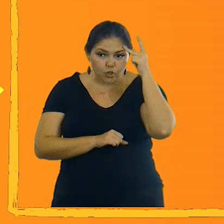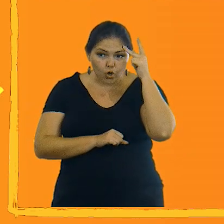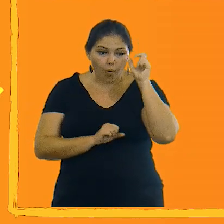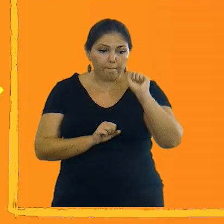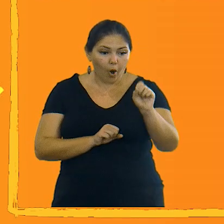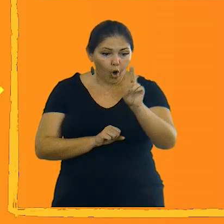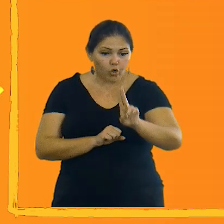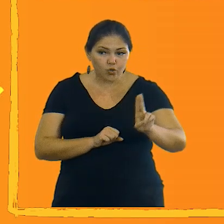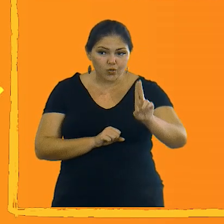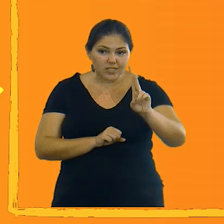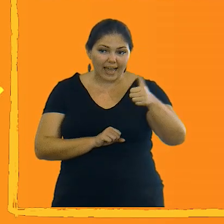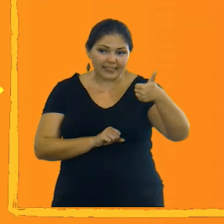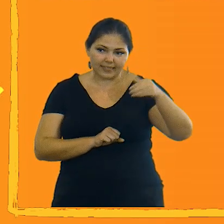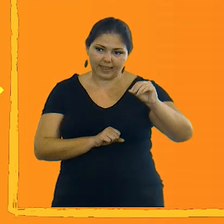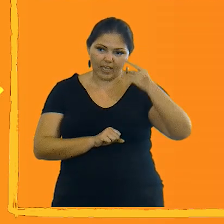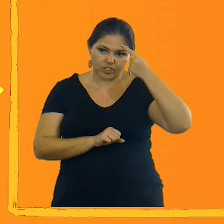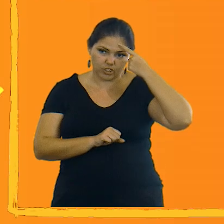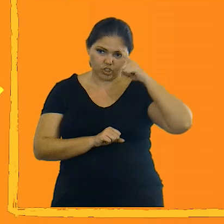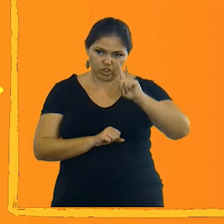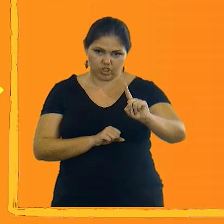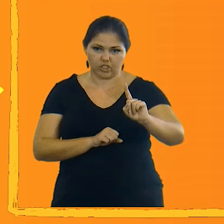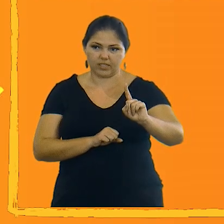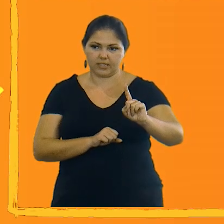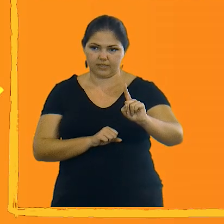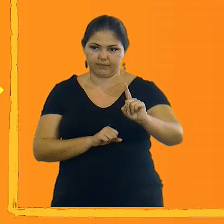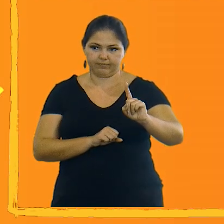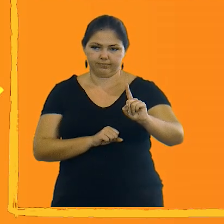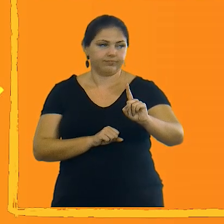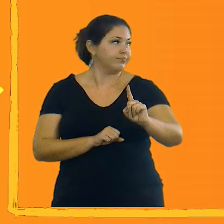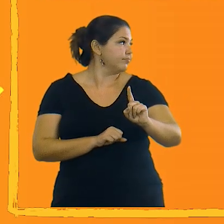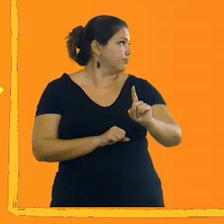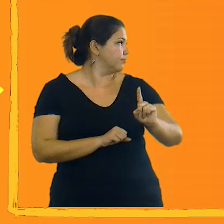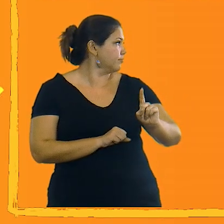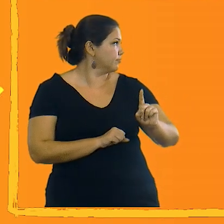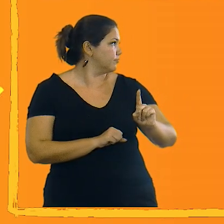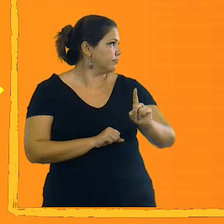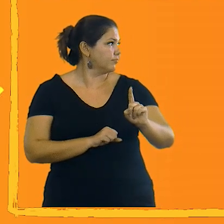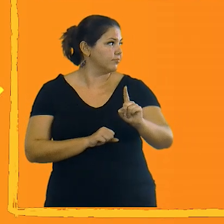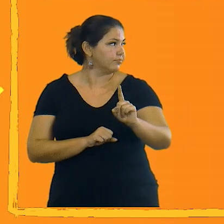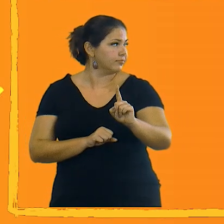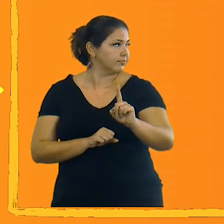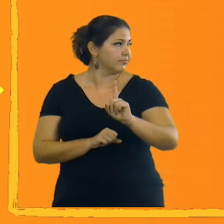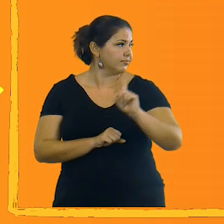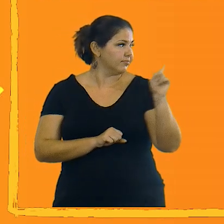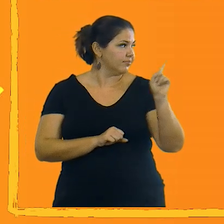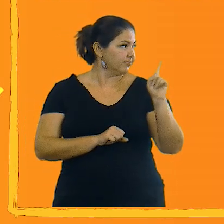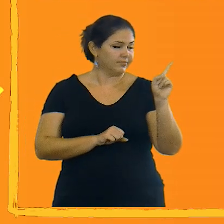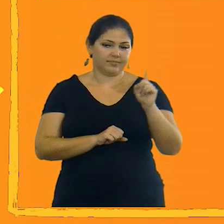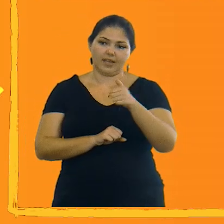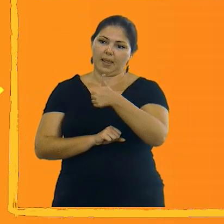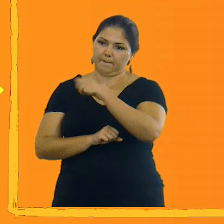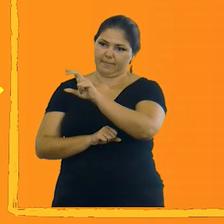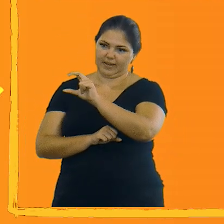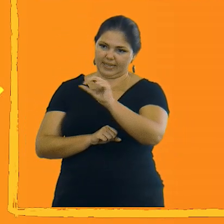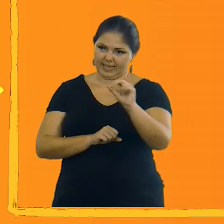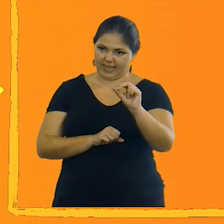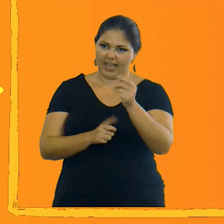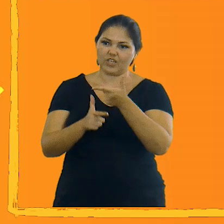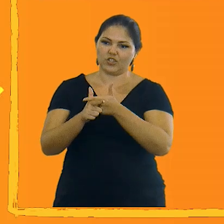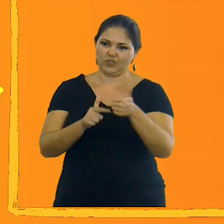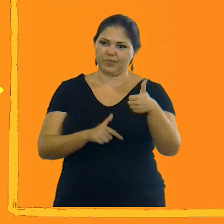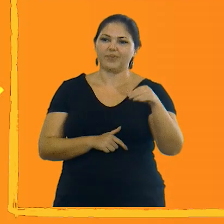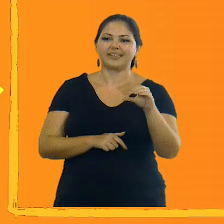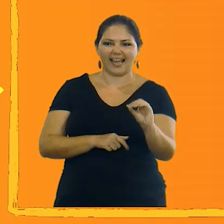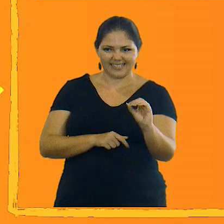dias gente nos próximos 10 dias cada morador pode consumir 1500 div para